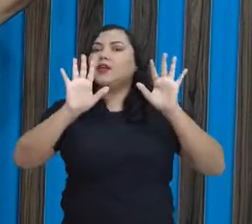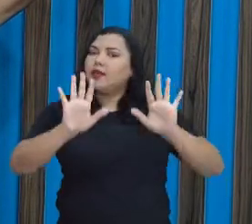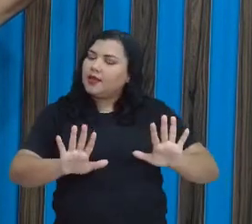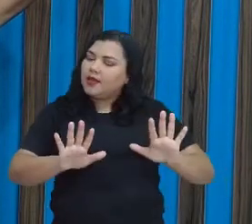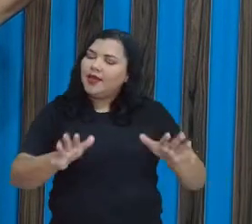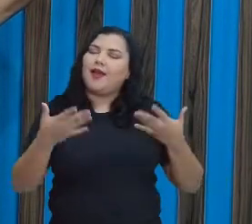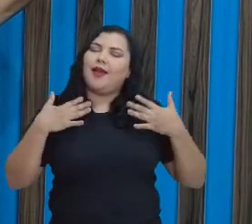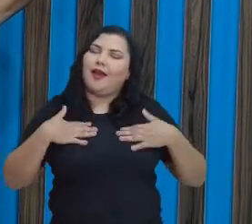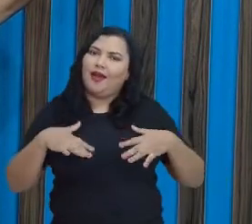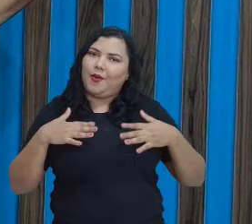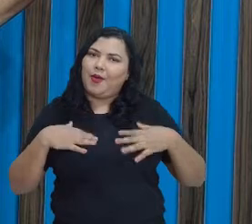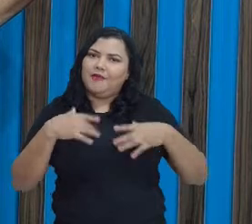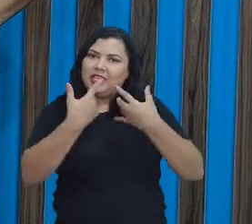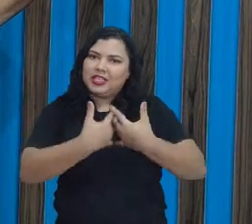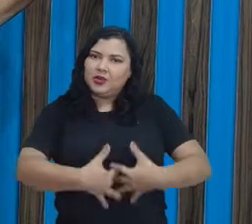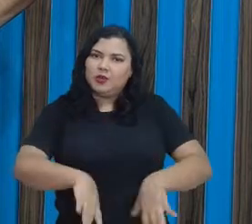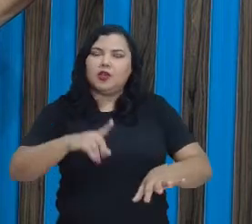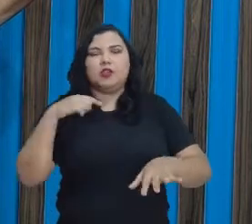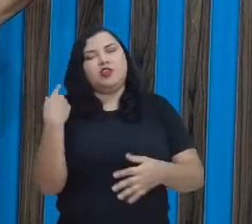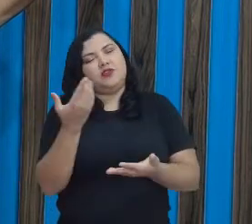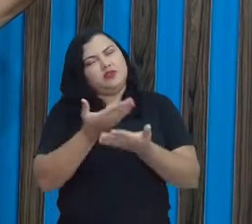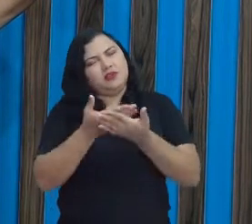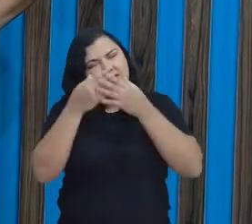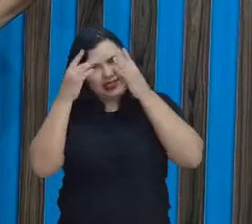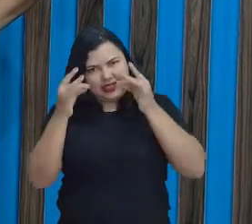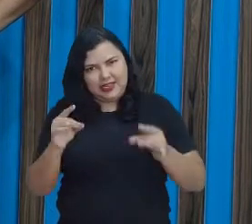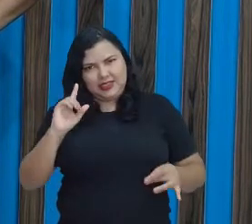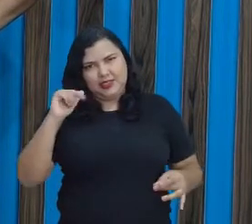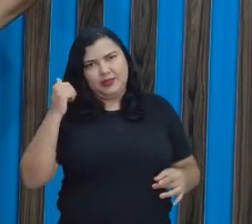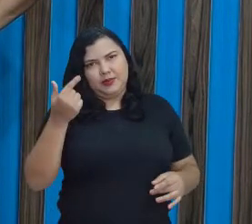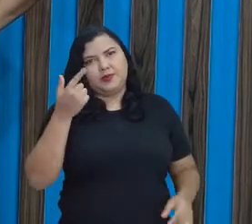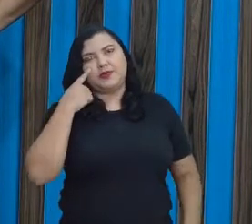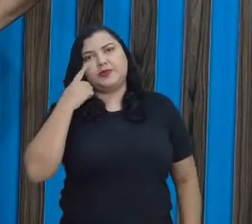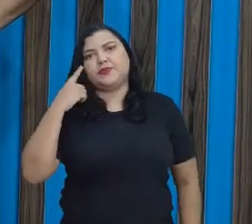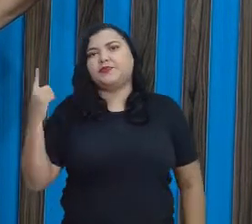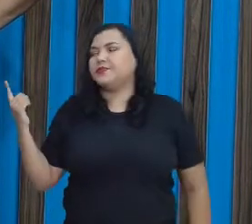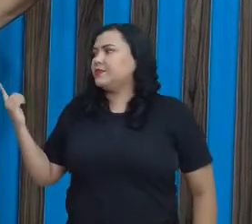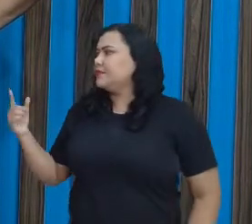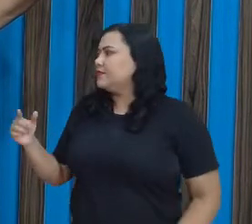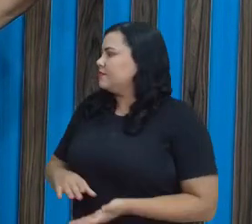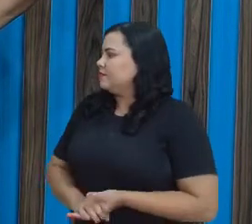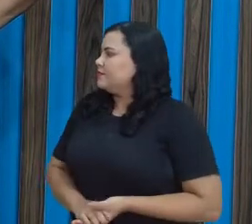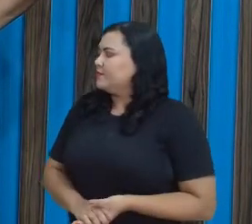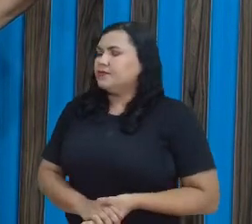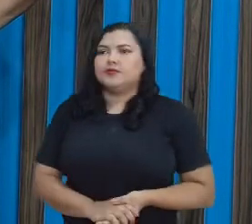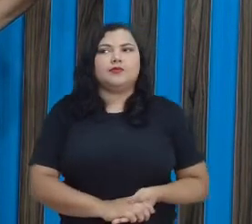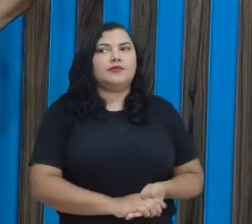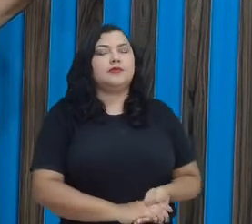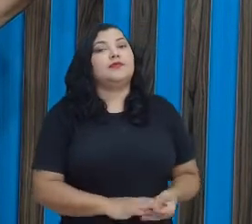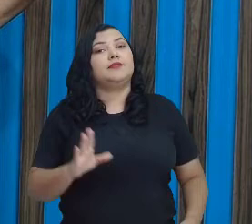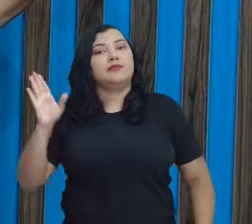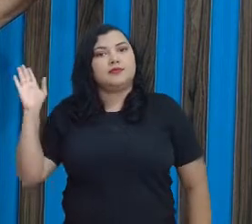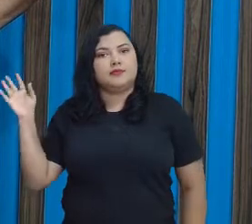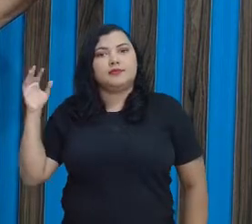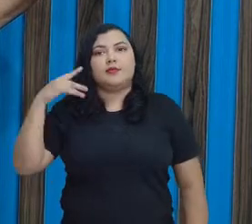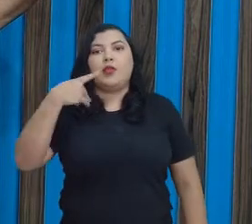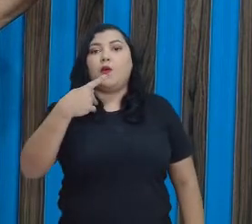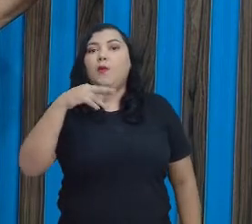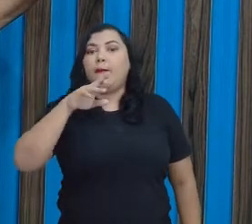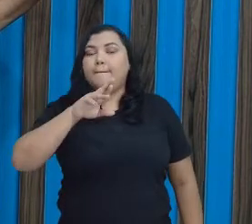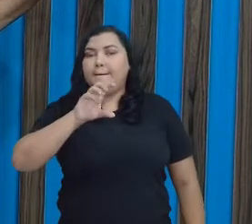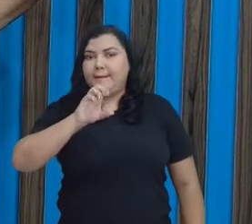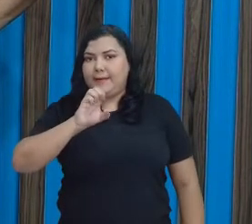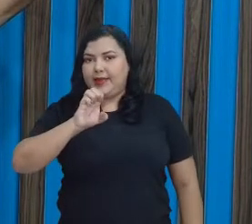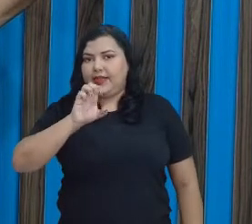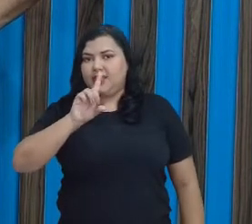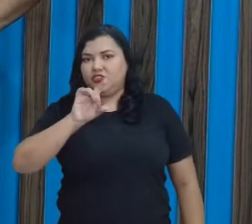fiquem tranquilas que a gente vai vendo isso bem aos pouquinhos, tá certo? O predicado mesmo, a gente vai dar um foco maior na próxima aula,